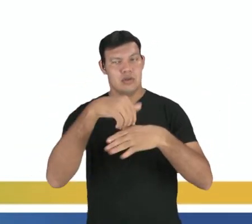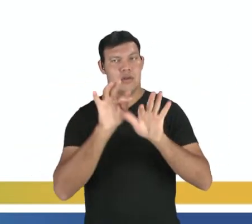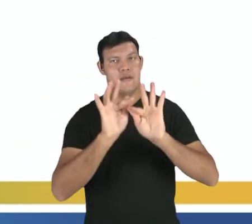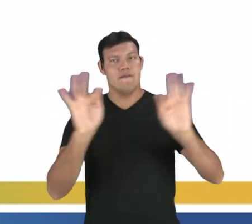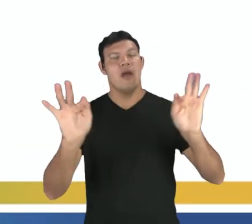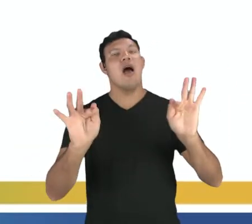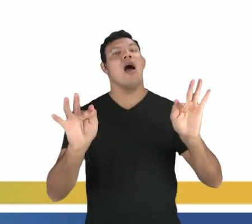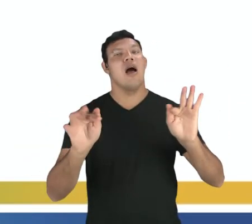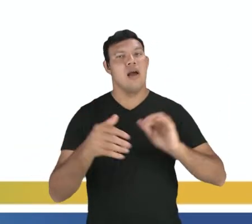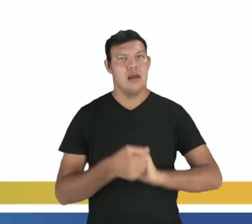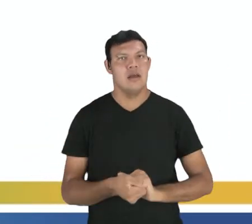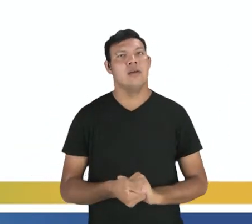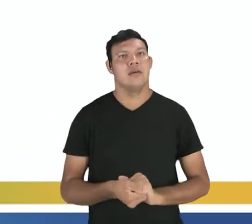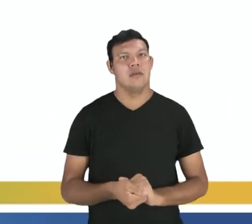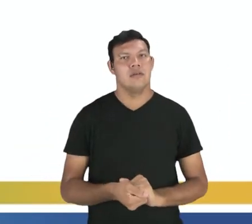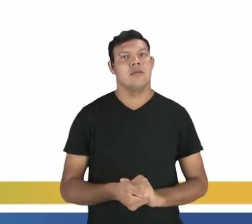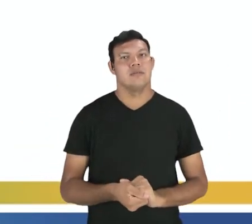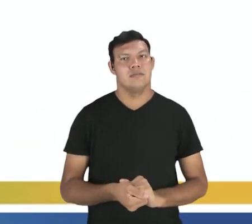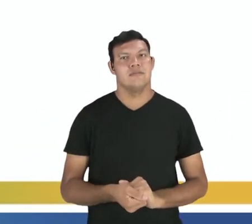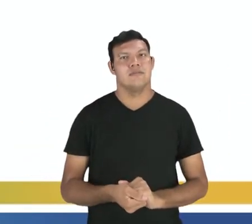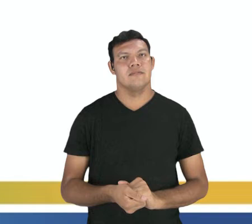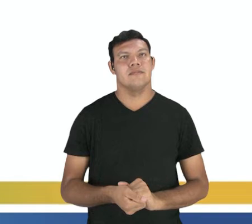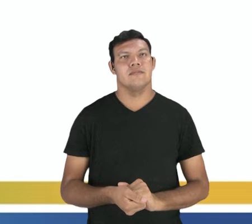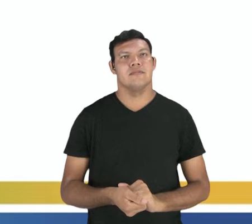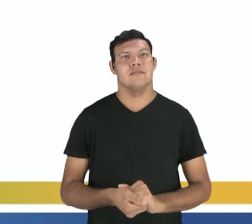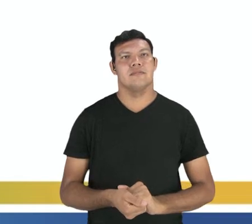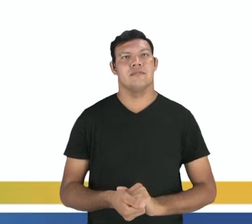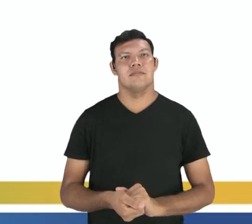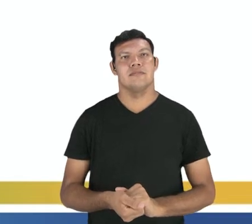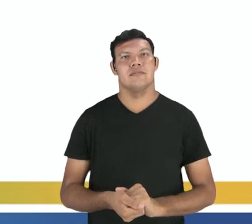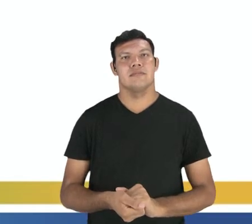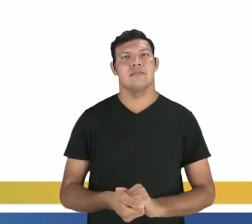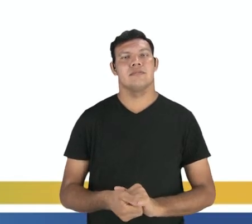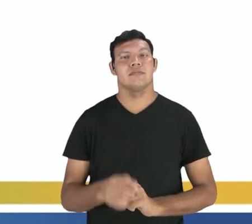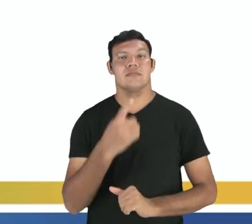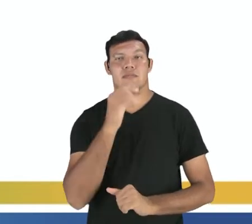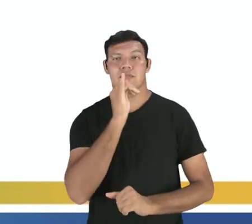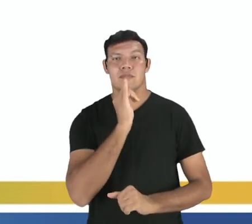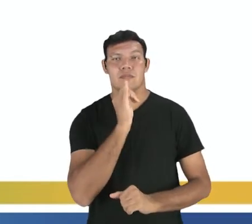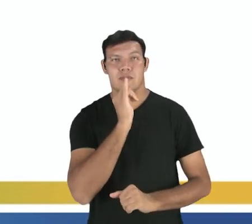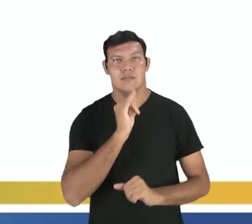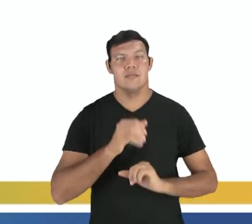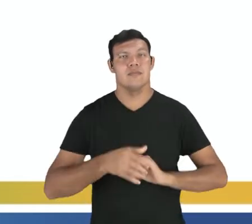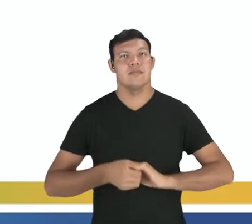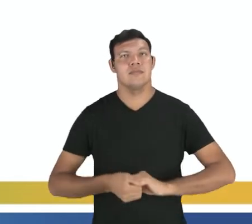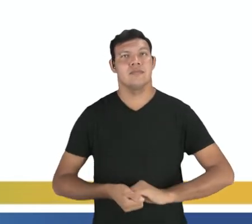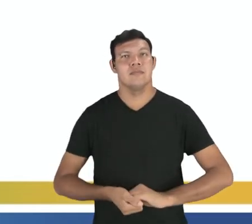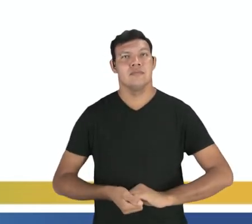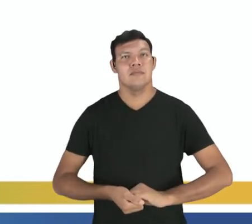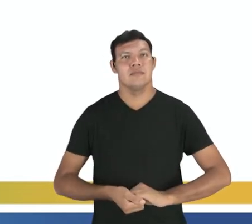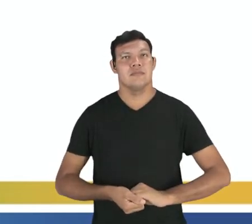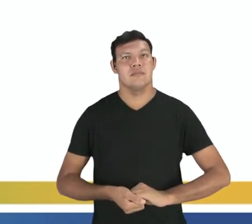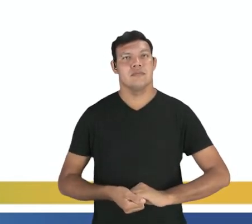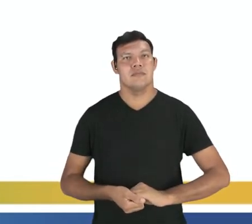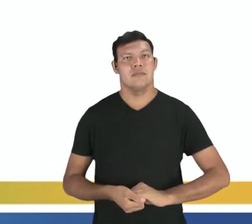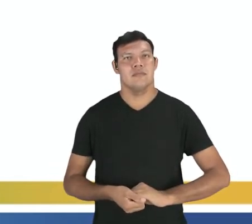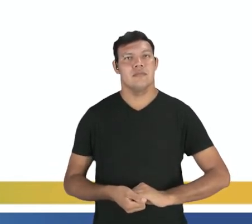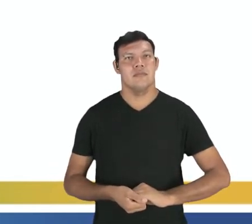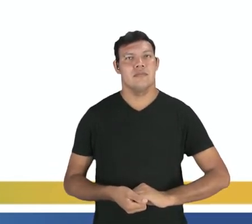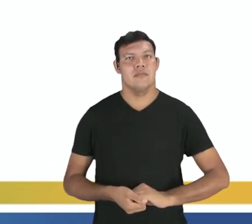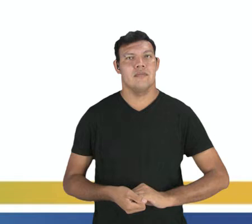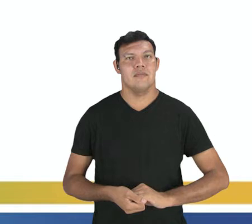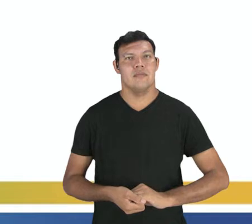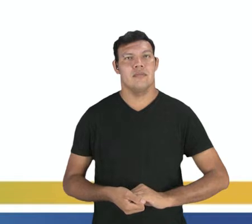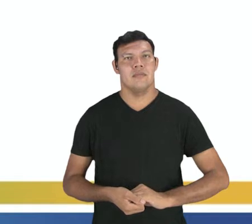obter-se um efeito de contraste. Por exemplo, even though the sun shines,